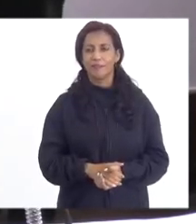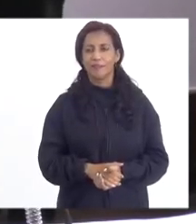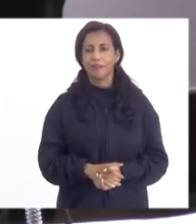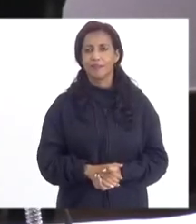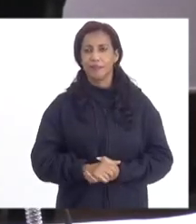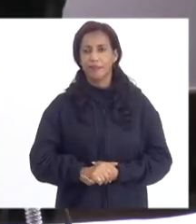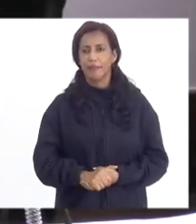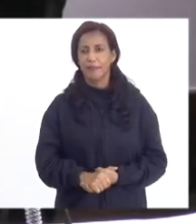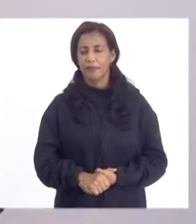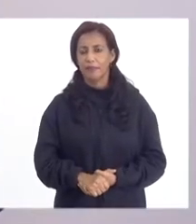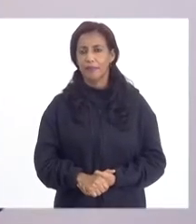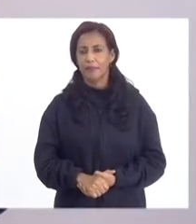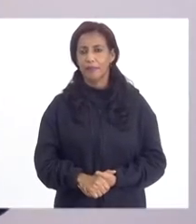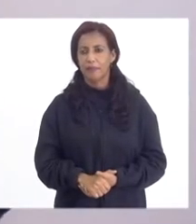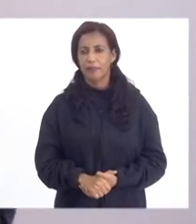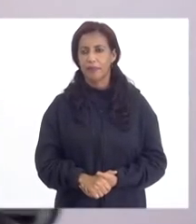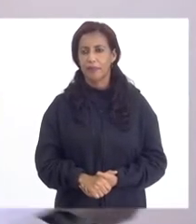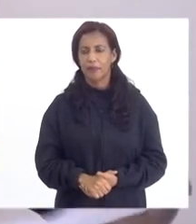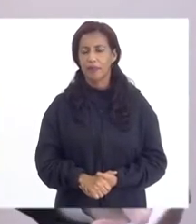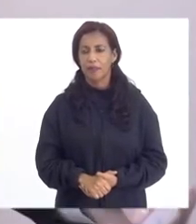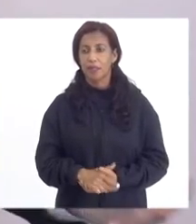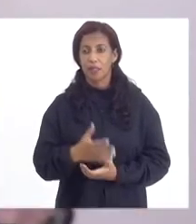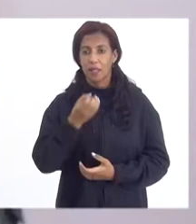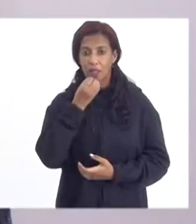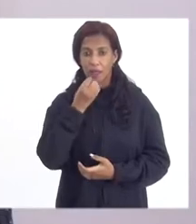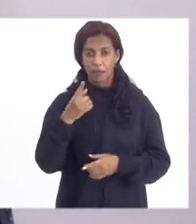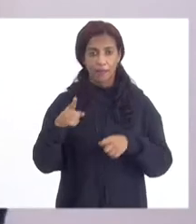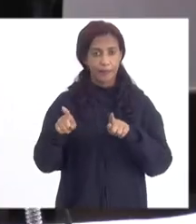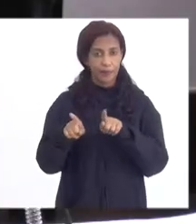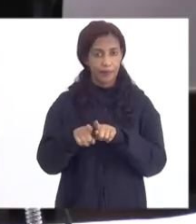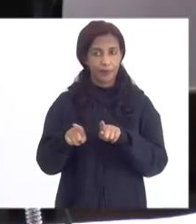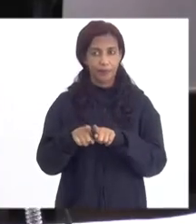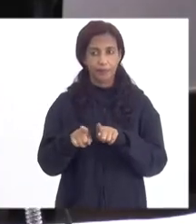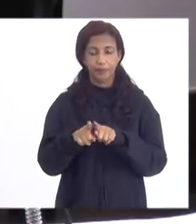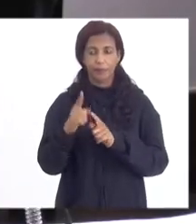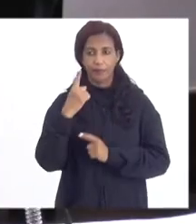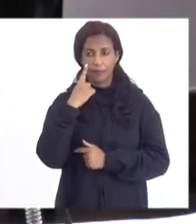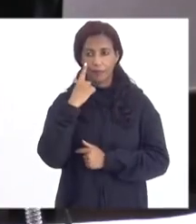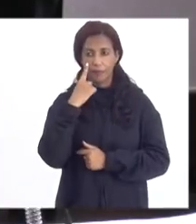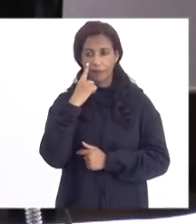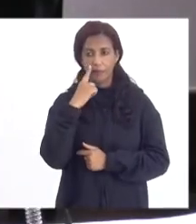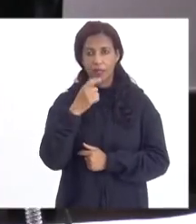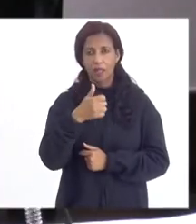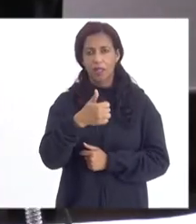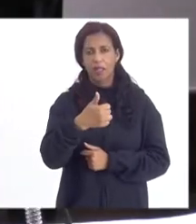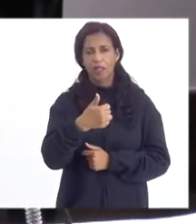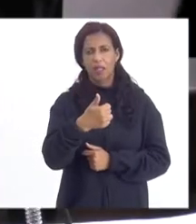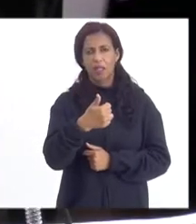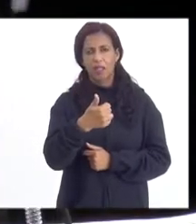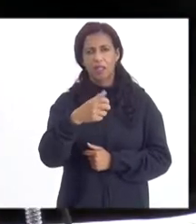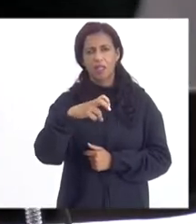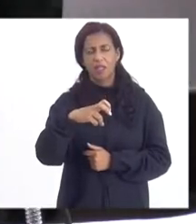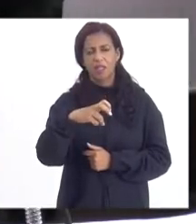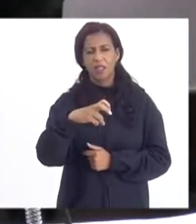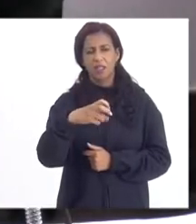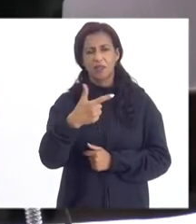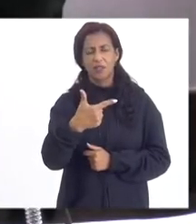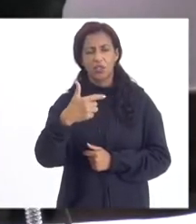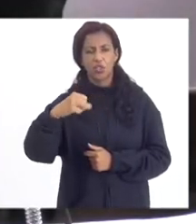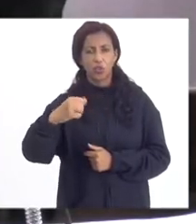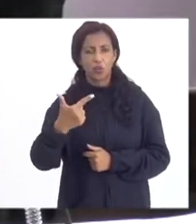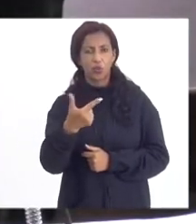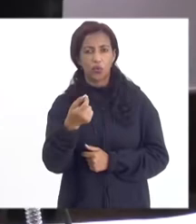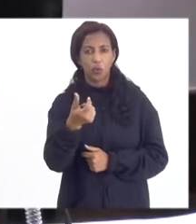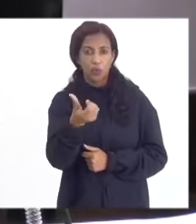ainda. 10. E é bom também, né, ver se a 1529 de 16...